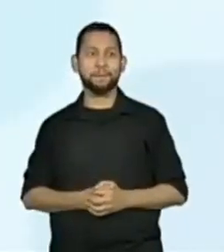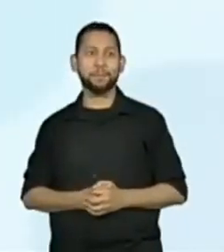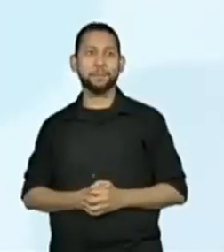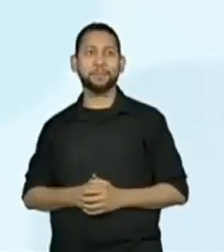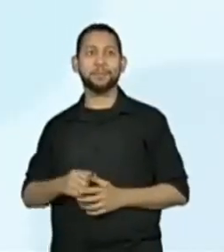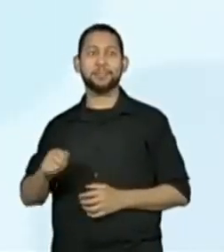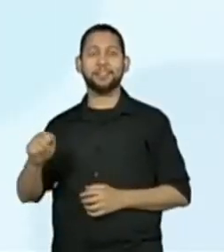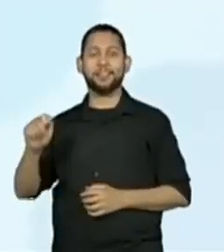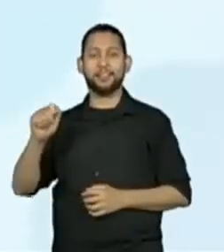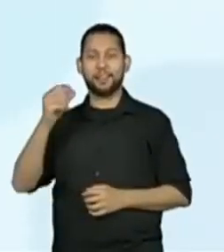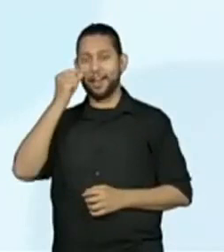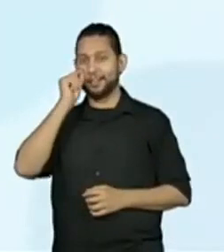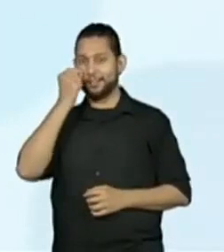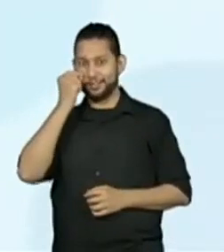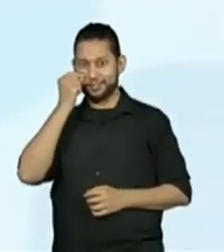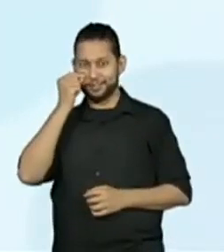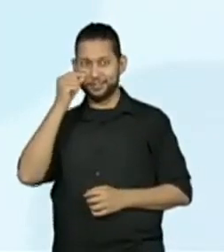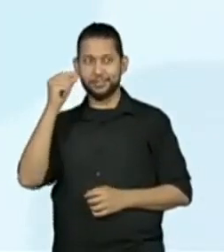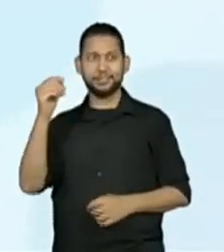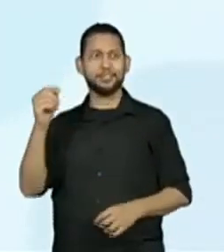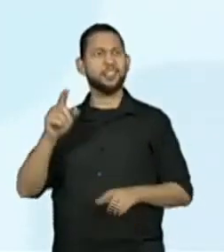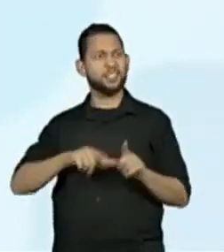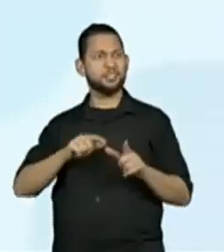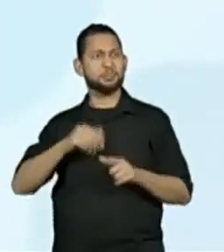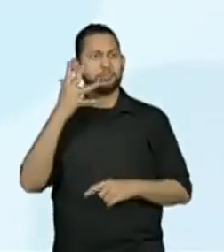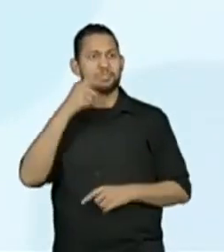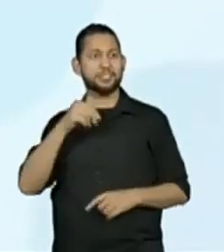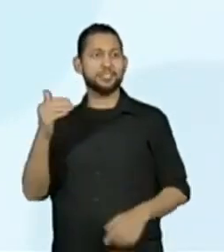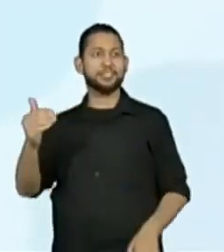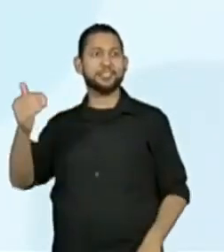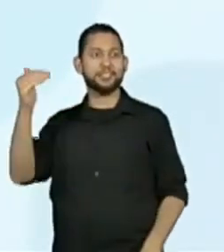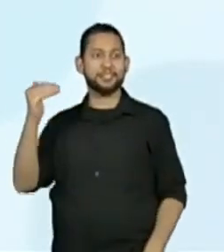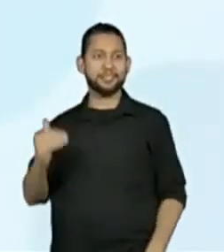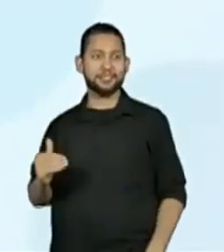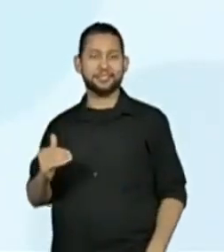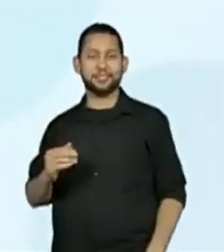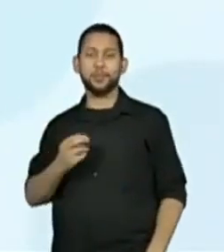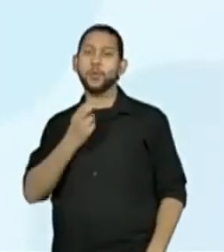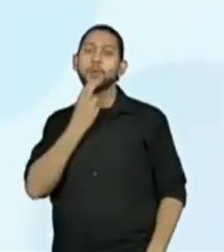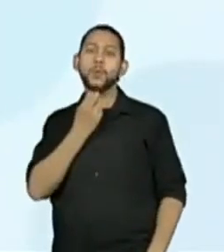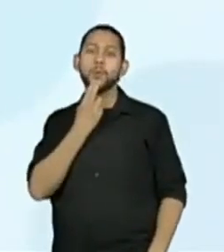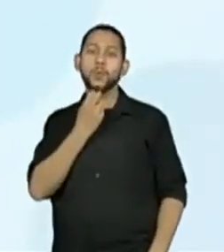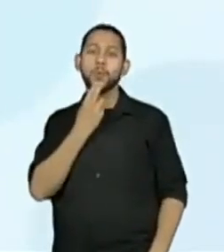Rodrigo. Aline. Olha que letra bonita. Só que não. Igual a minha.